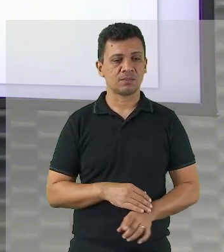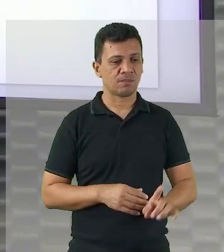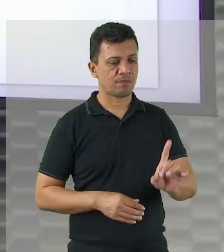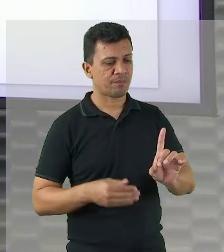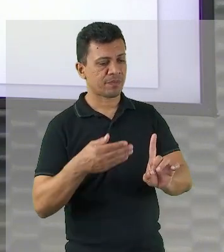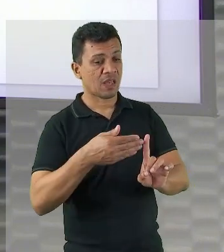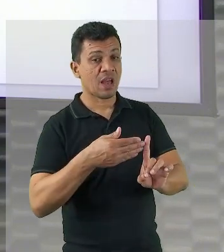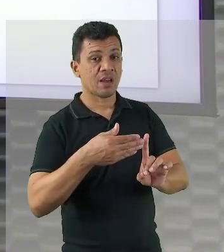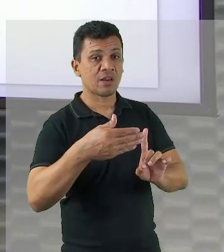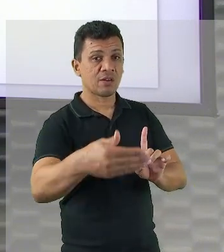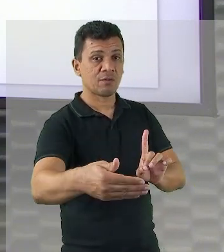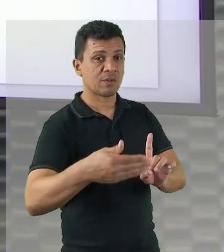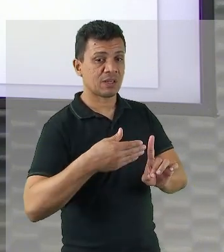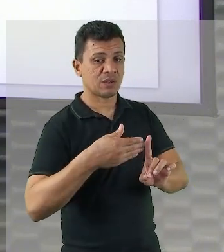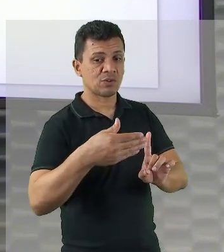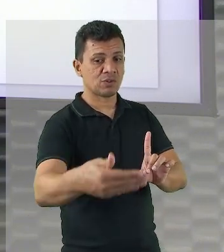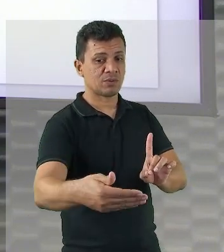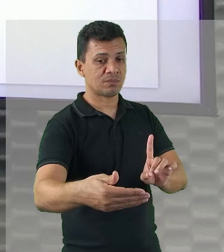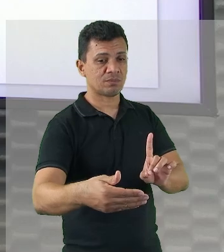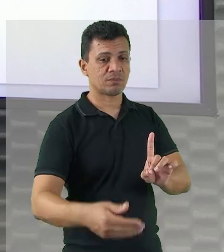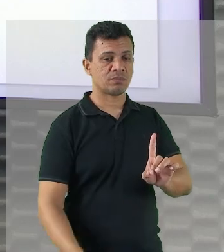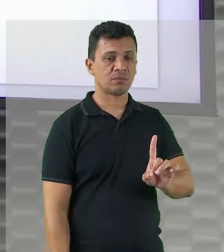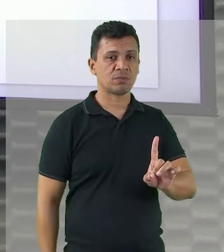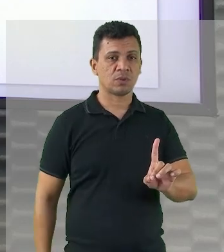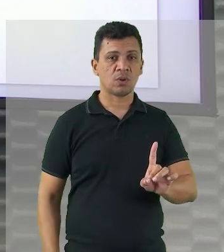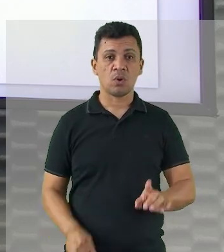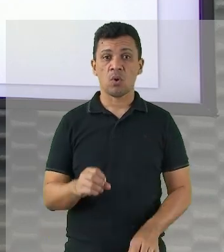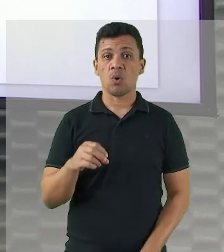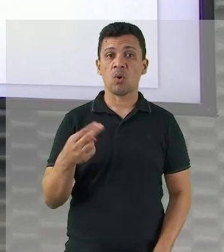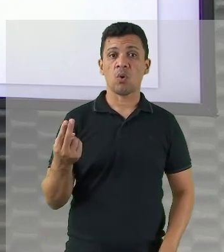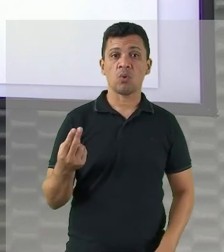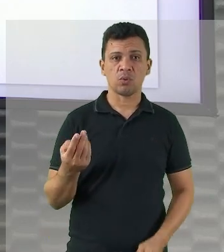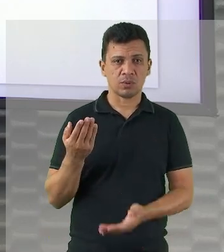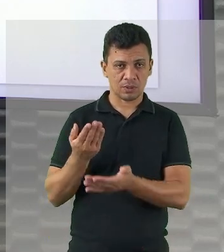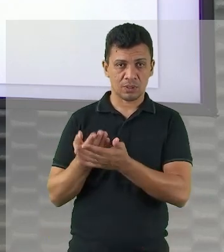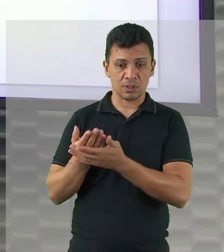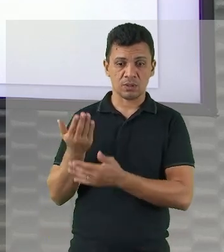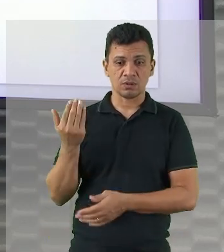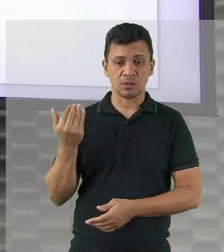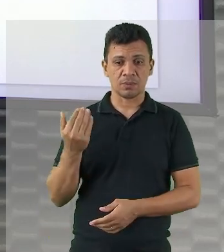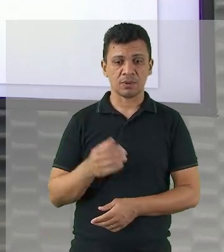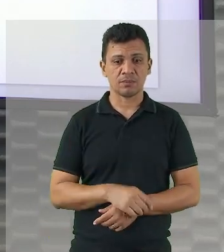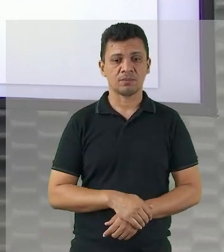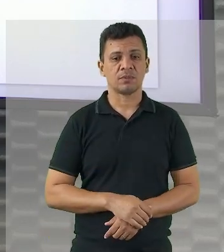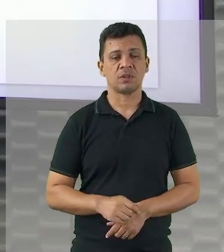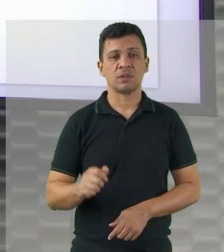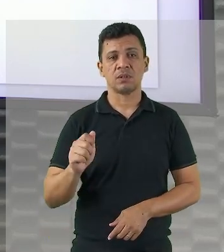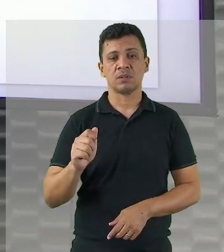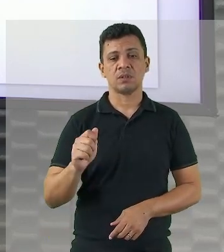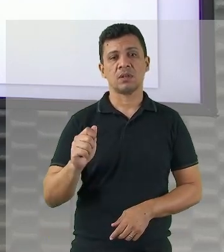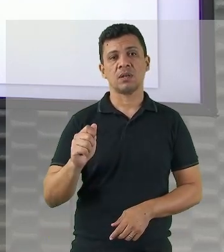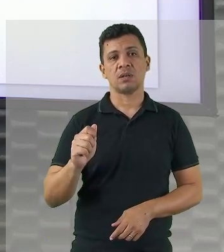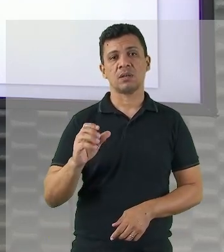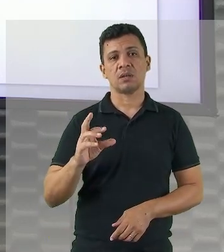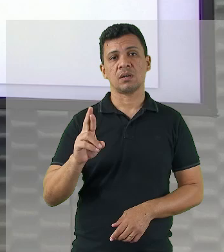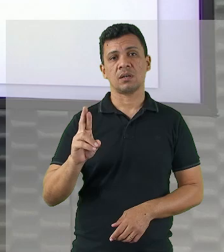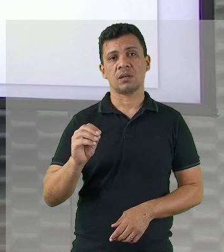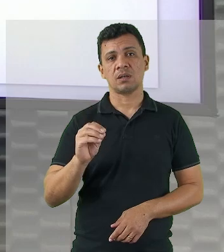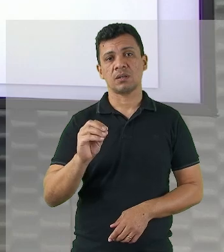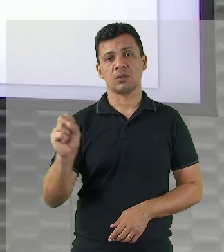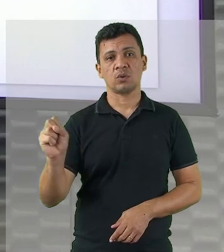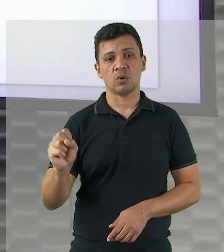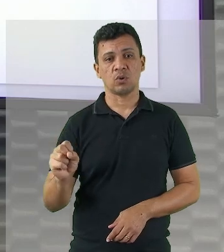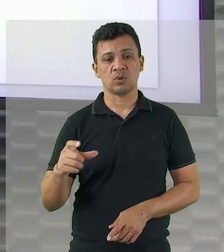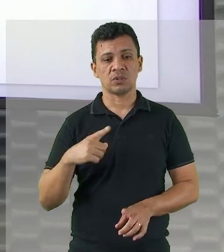em frente a, ou, como eu disse para vocês em outra aula, o across dá essa ideia de cruzamento,